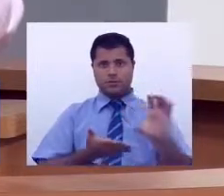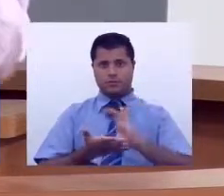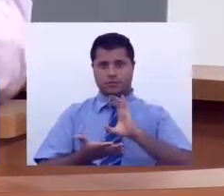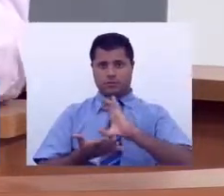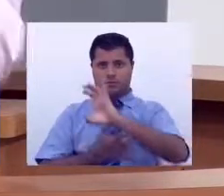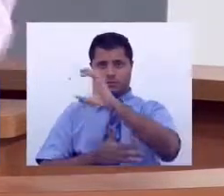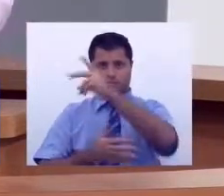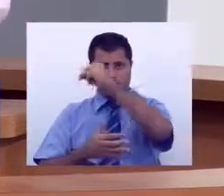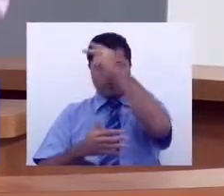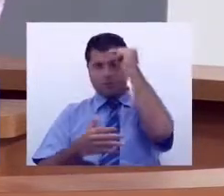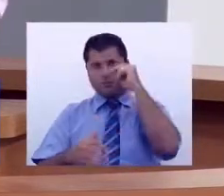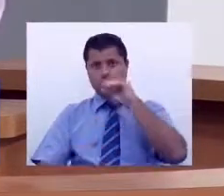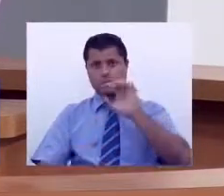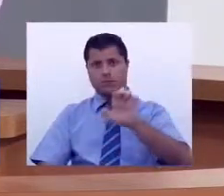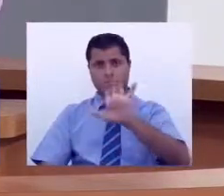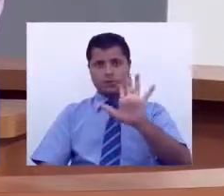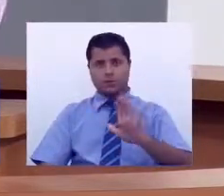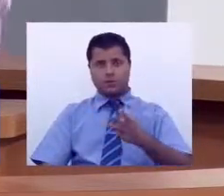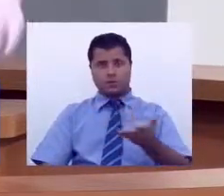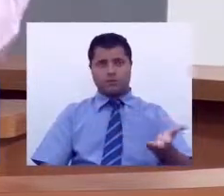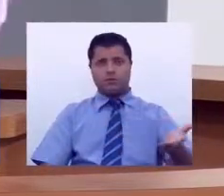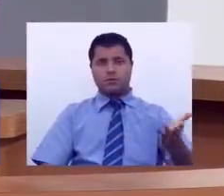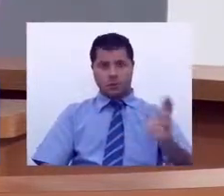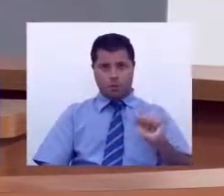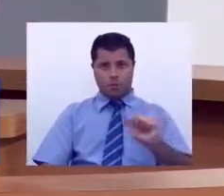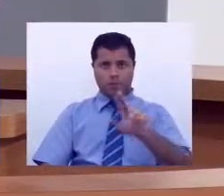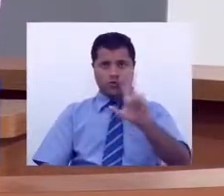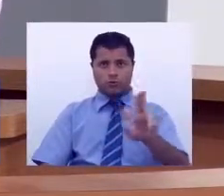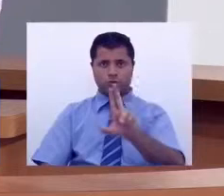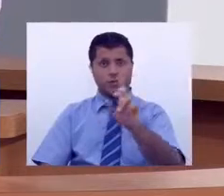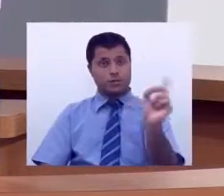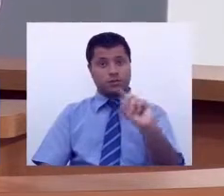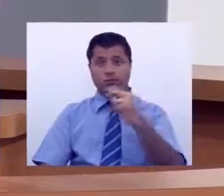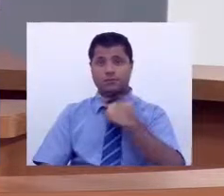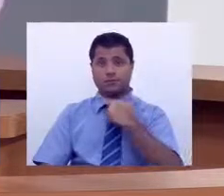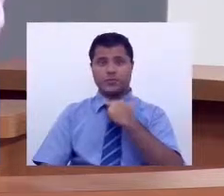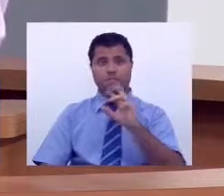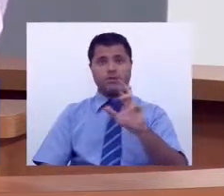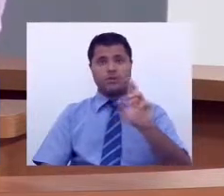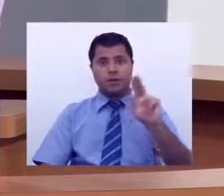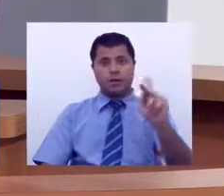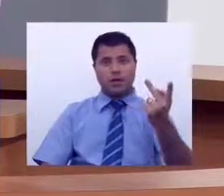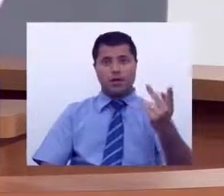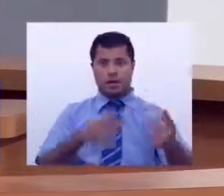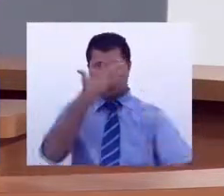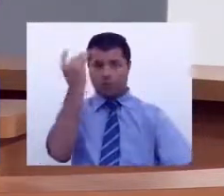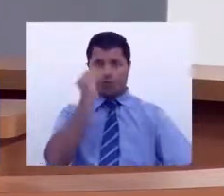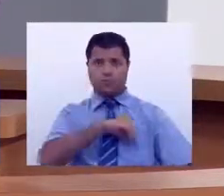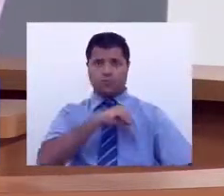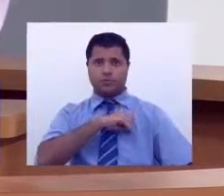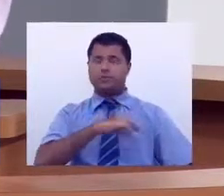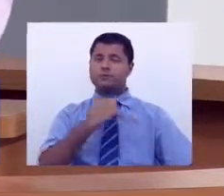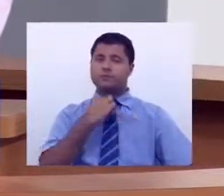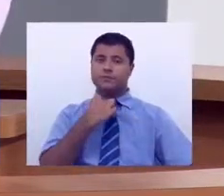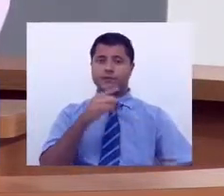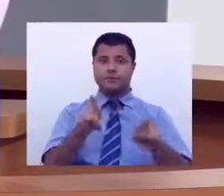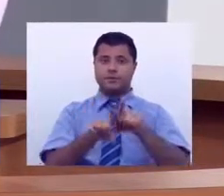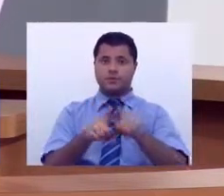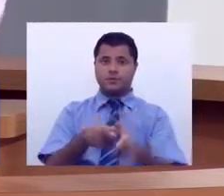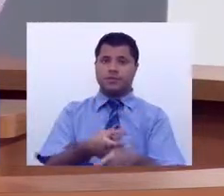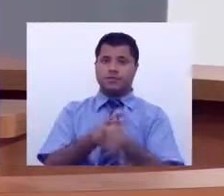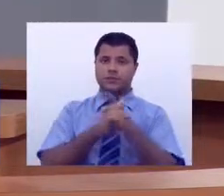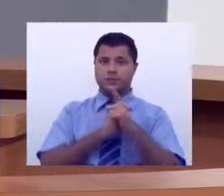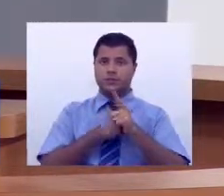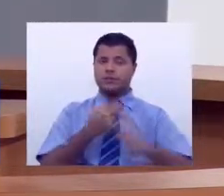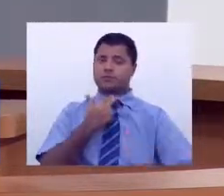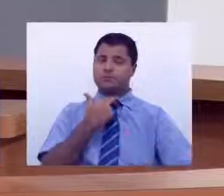Prefeitura e do Estado não pode ser usado nem para RH, não pode ser usado para RH e nem para dívida.